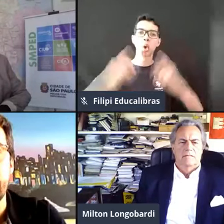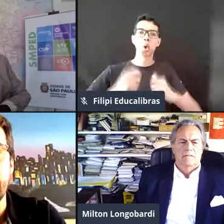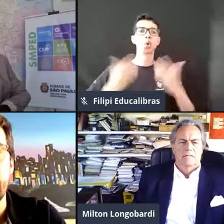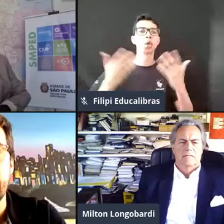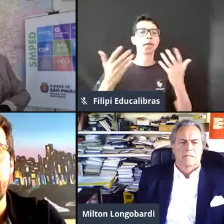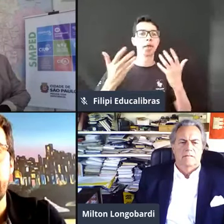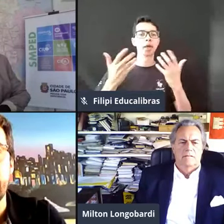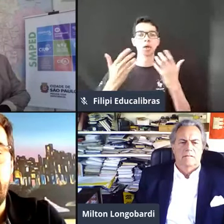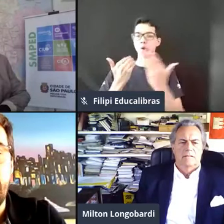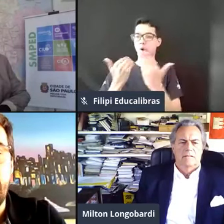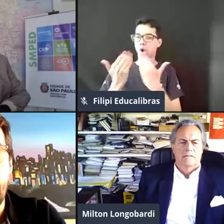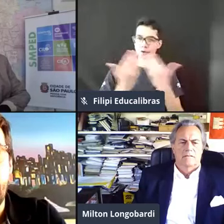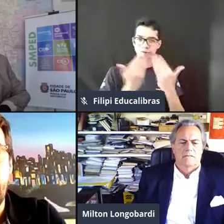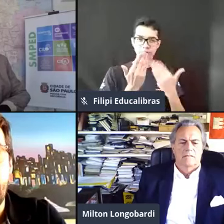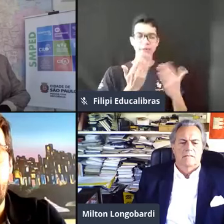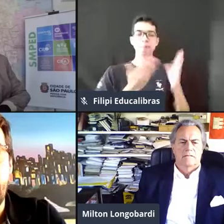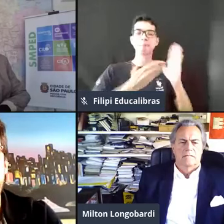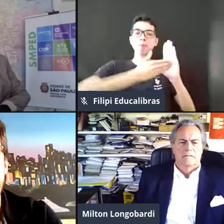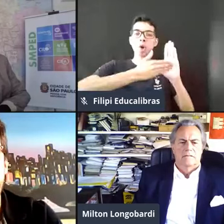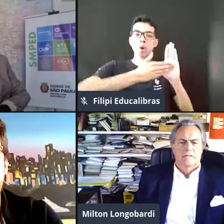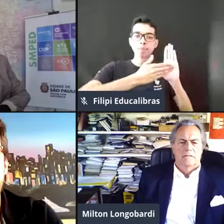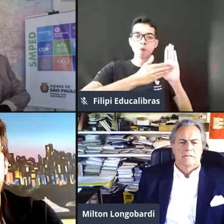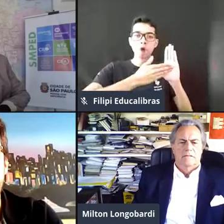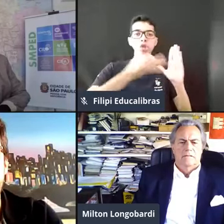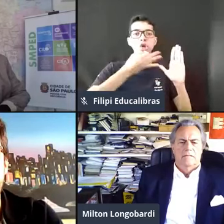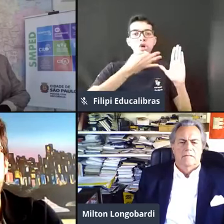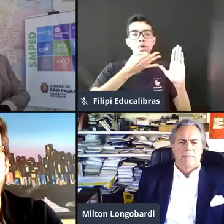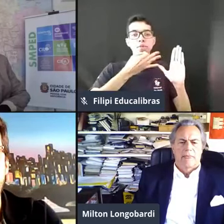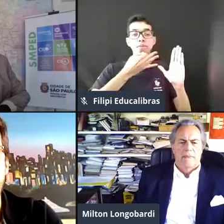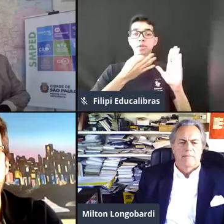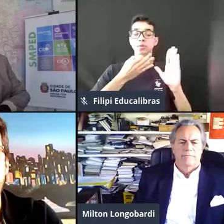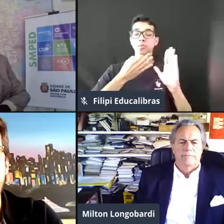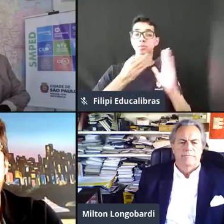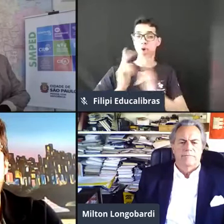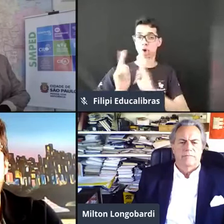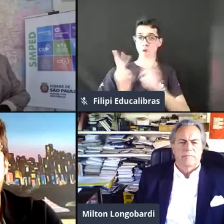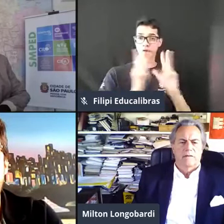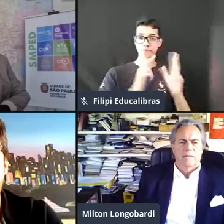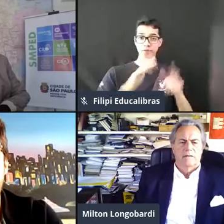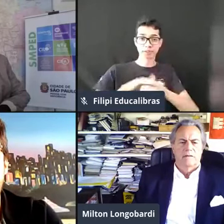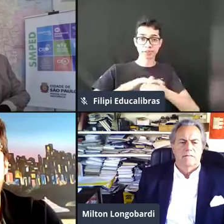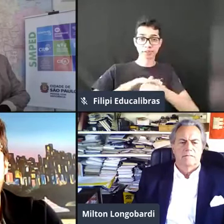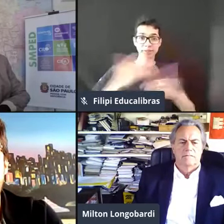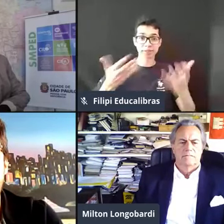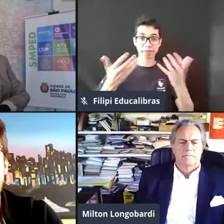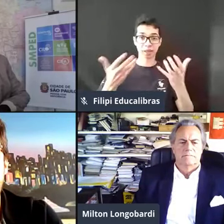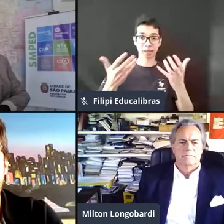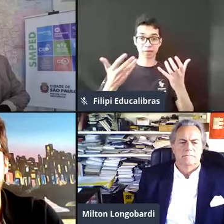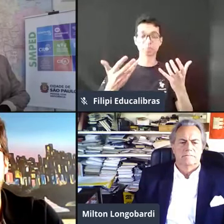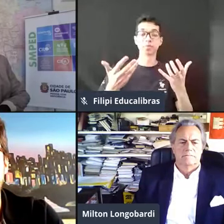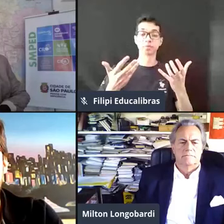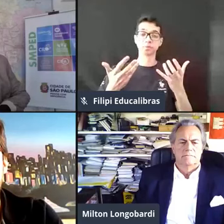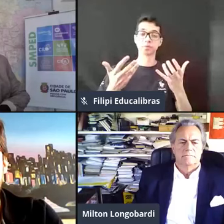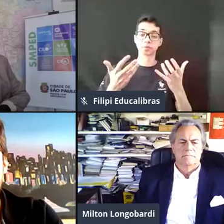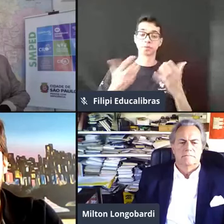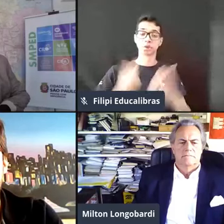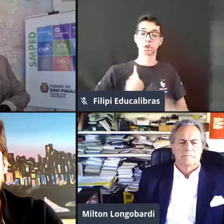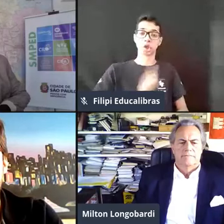iniciativas, propostas, para a gente poder colocar para o poder